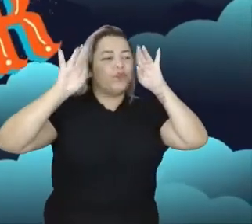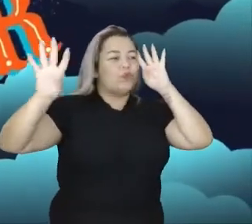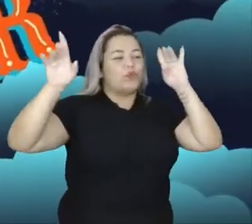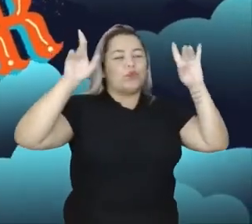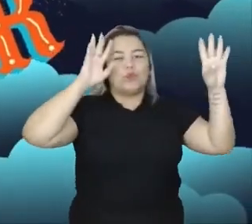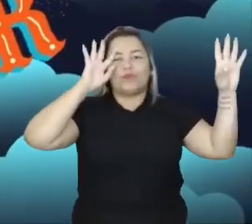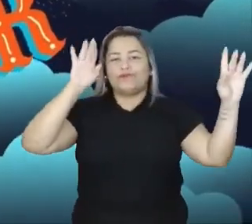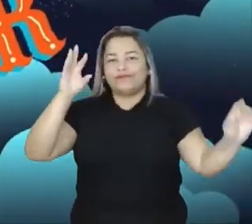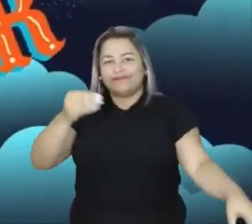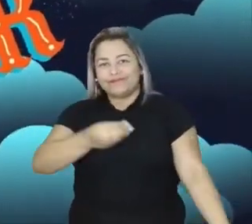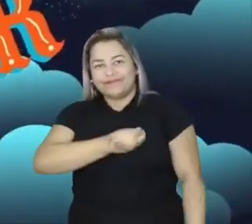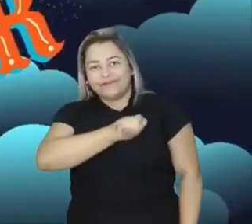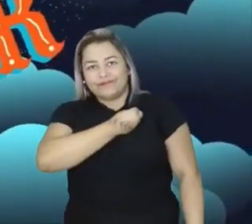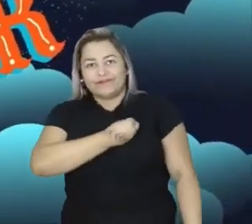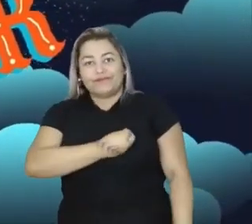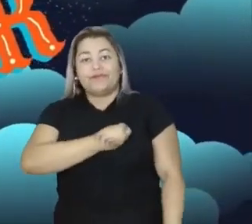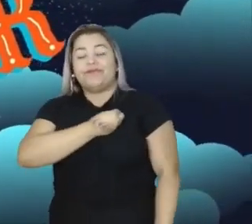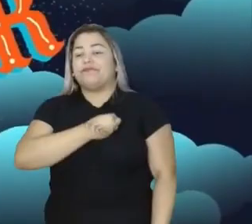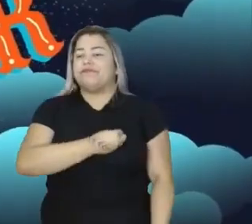sonhos pra viver